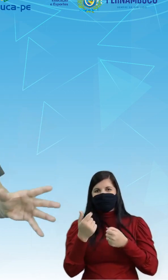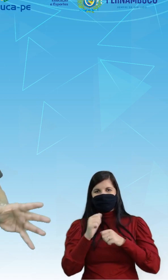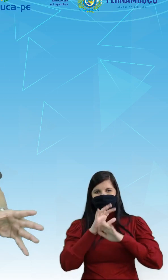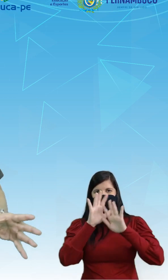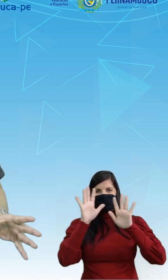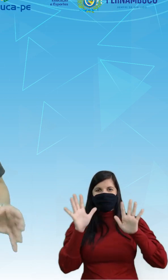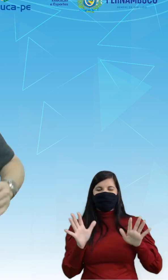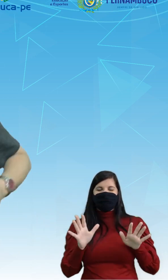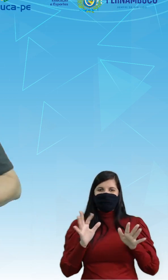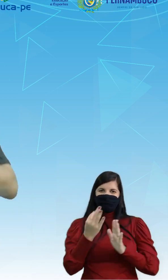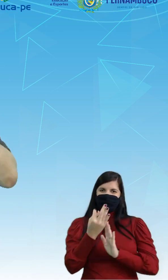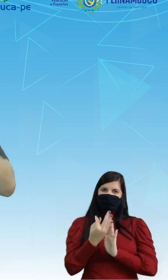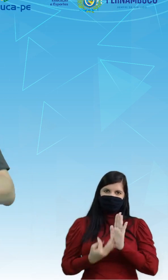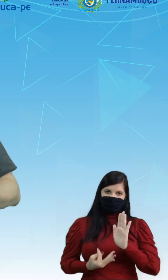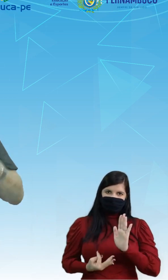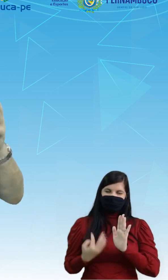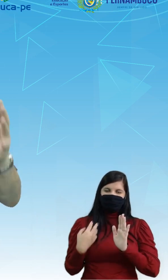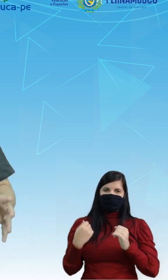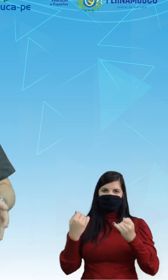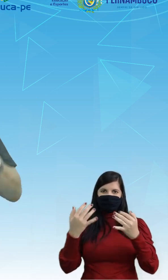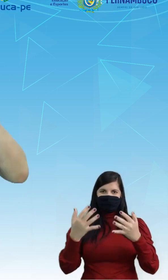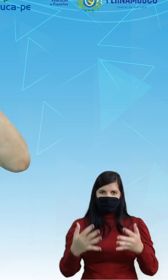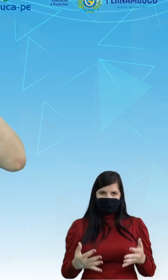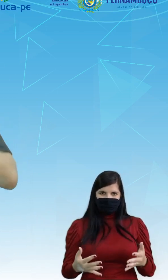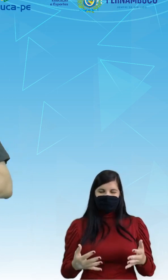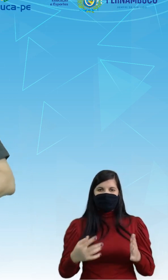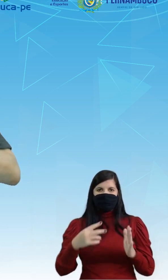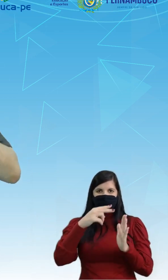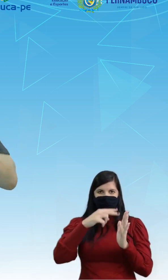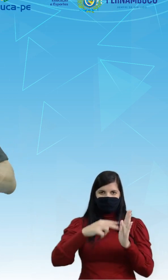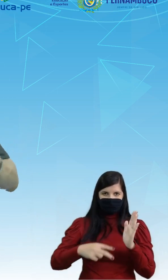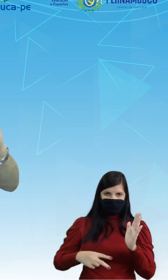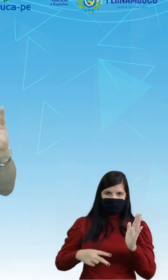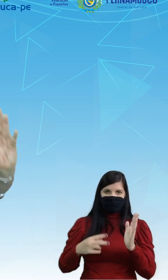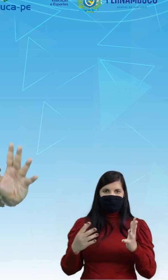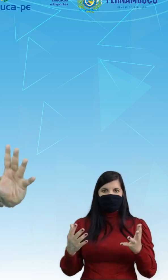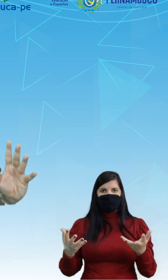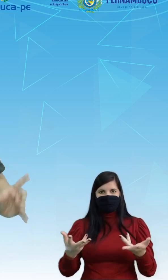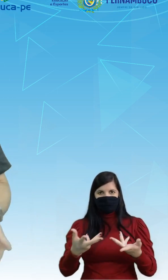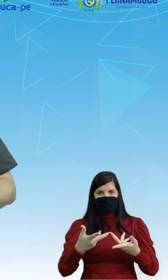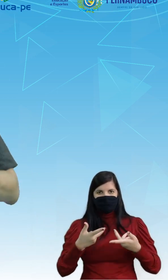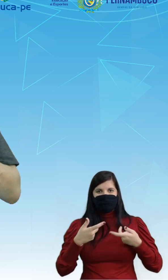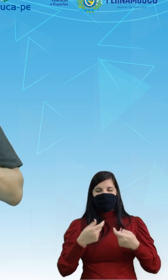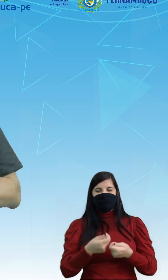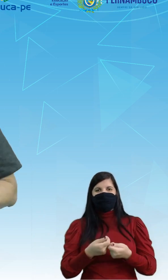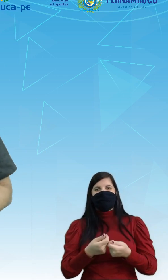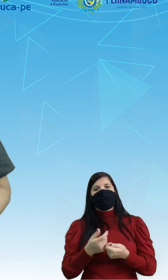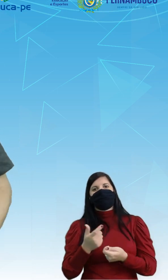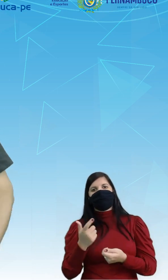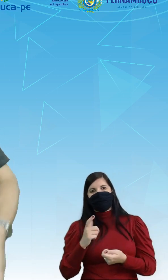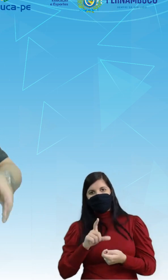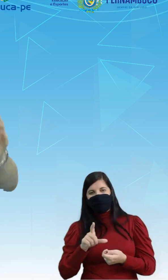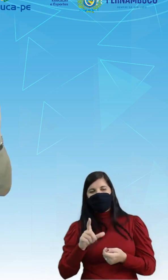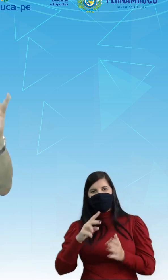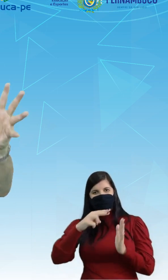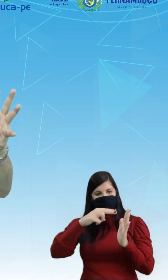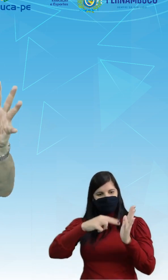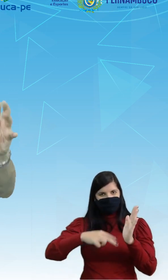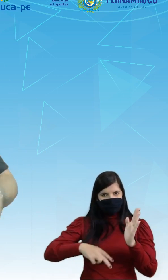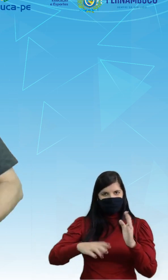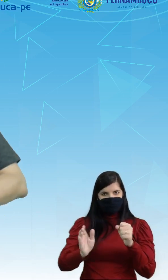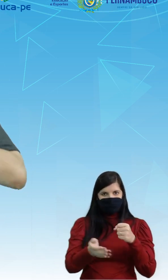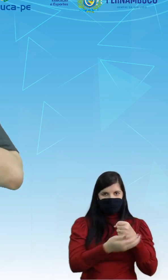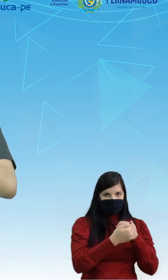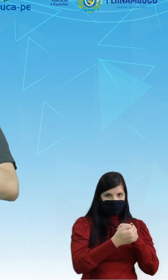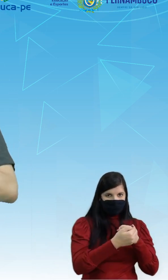superfície do texto? E quando nós falamos em o leitor proficiente, é aquele leitor que consegue ler o